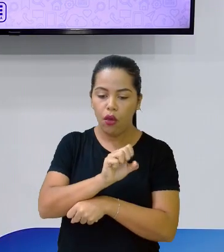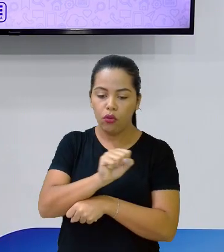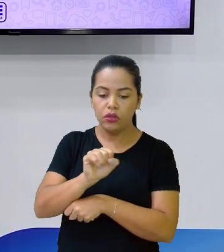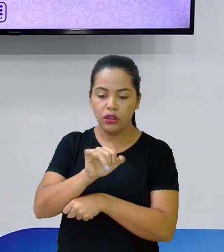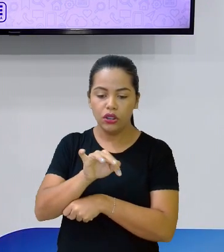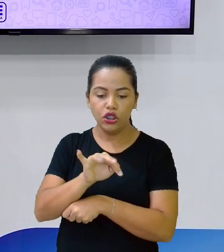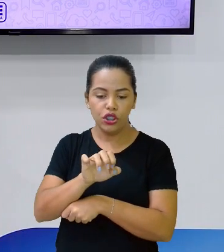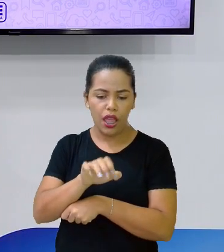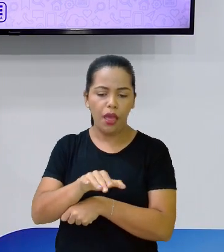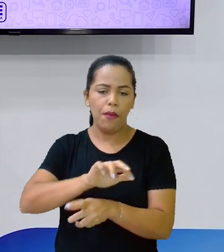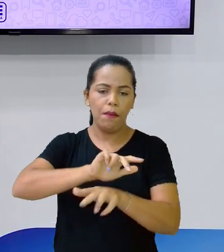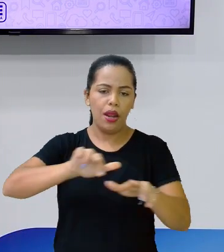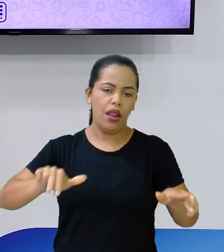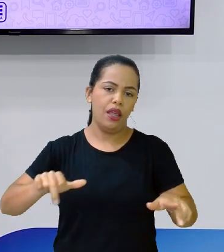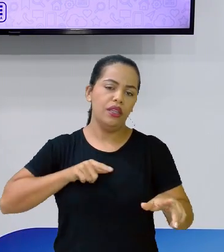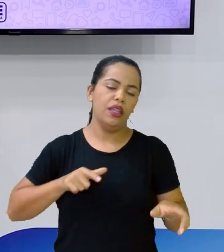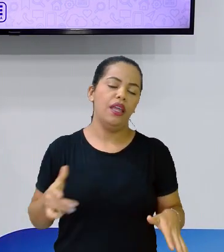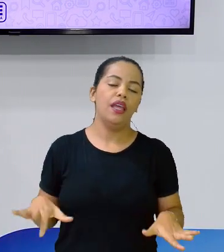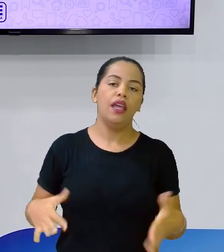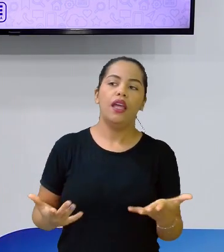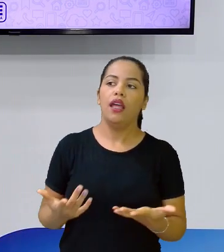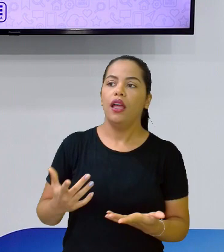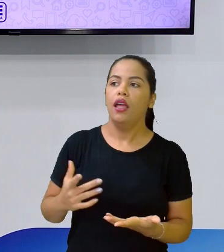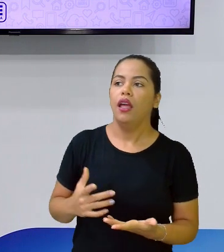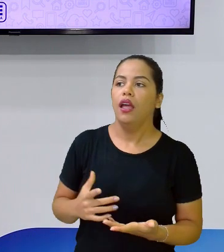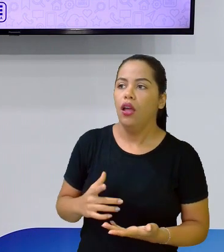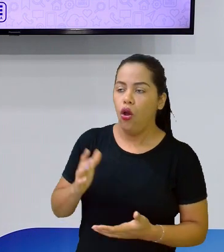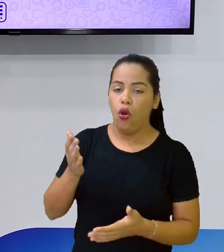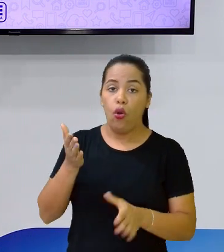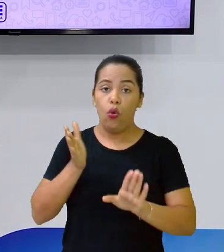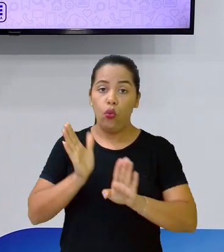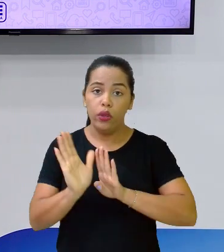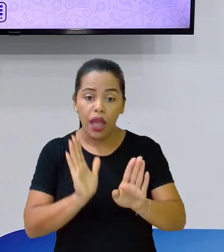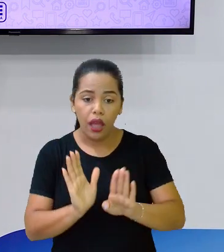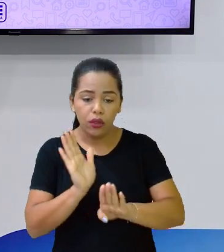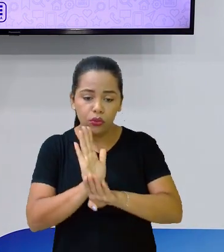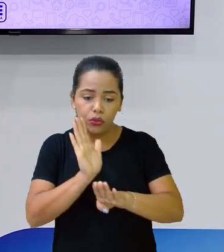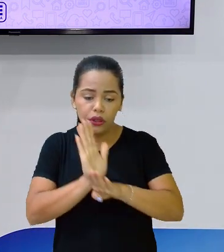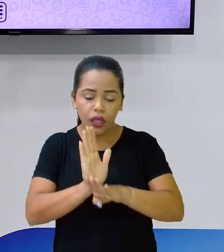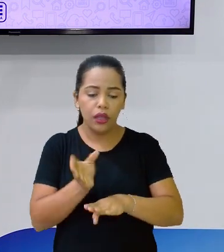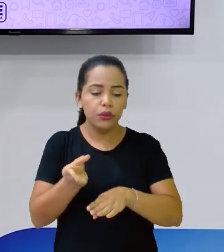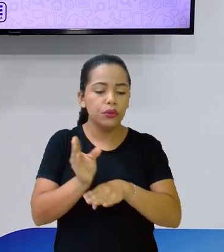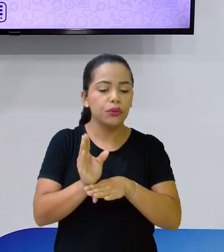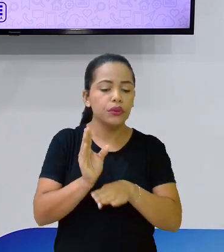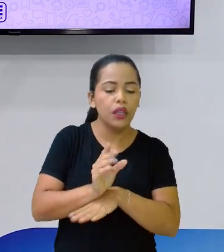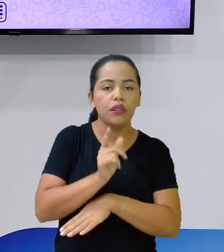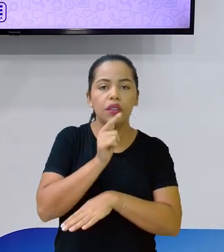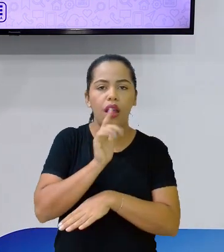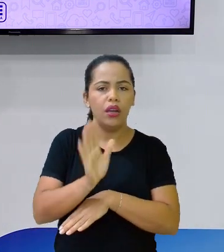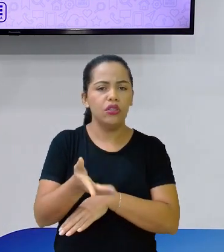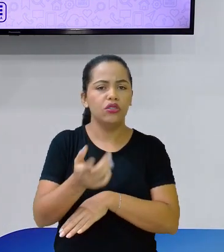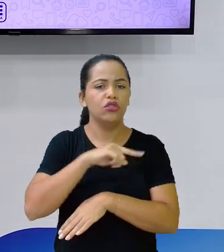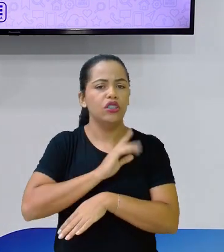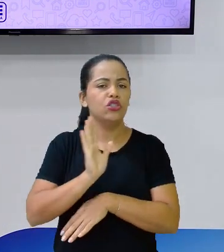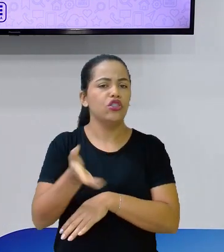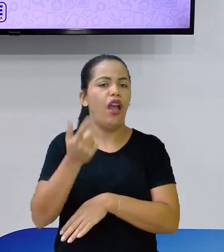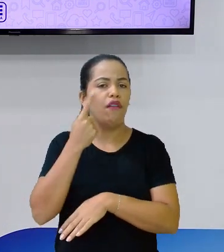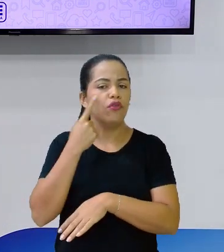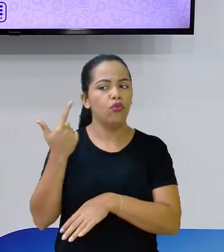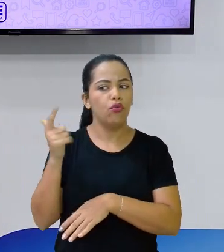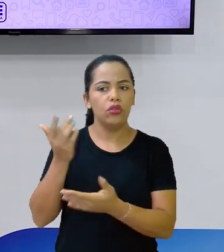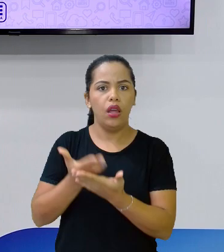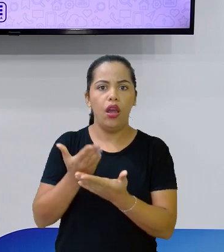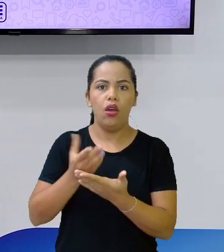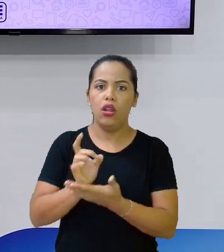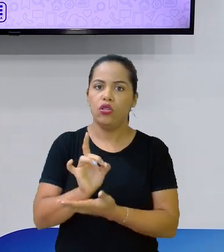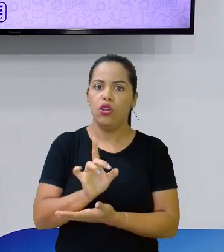tá certo? Esses cuidados da água aqui eu já trabalhei em outras aulas, eu só vou lembrá-los a vocês, que são o quê?